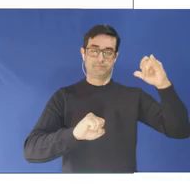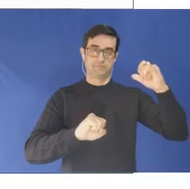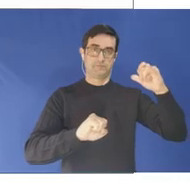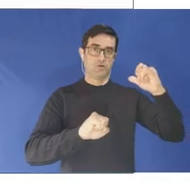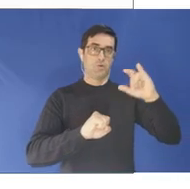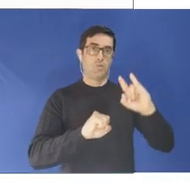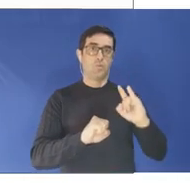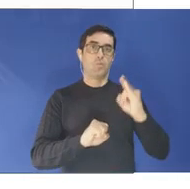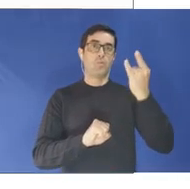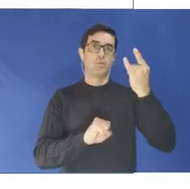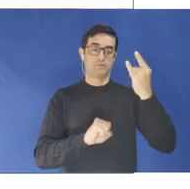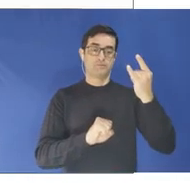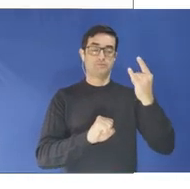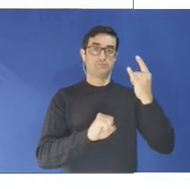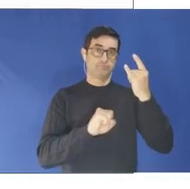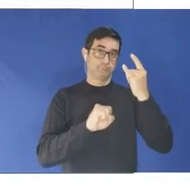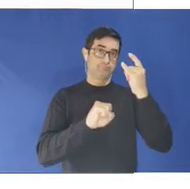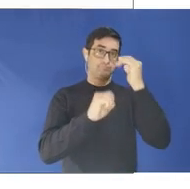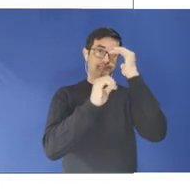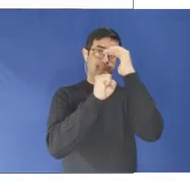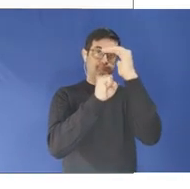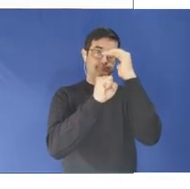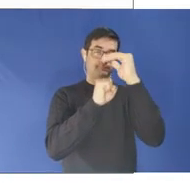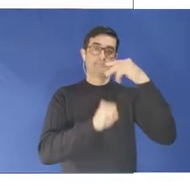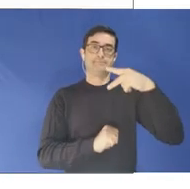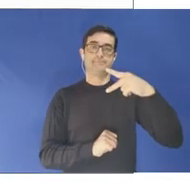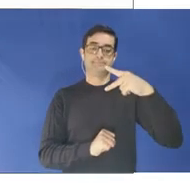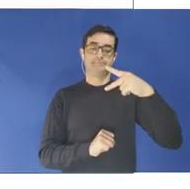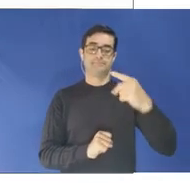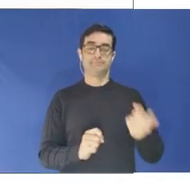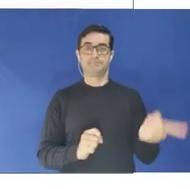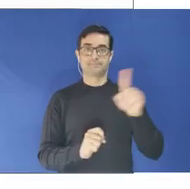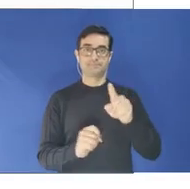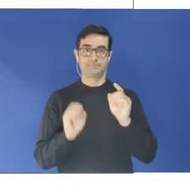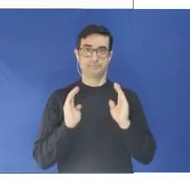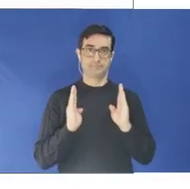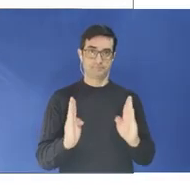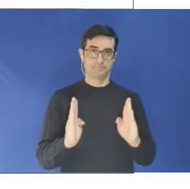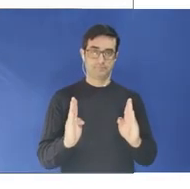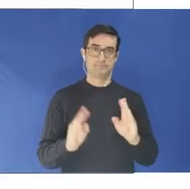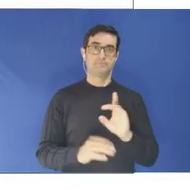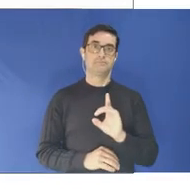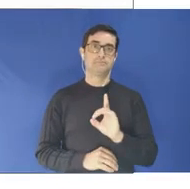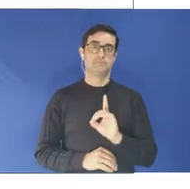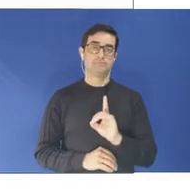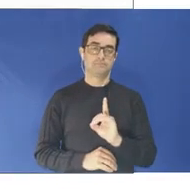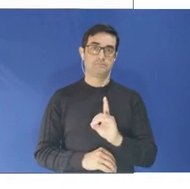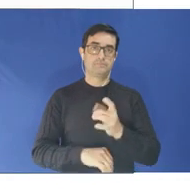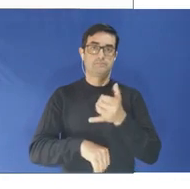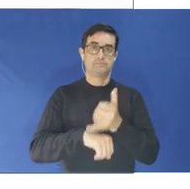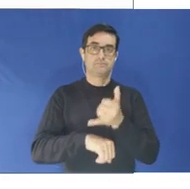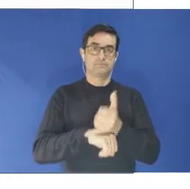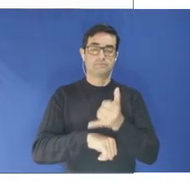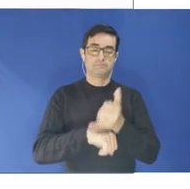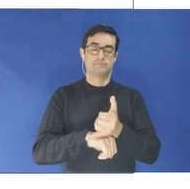energético, aquele que foi distribuído por último no subnível P, né? Aqui, então, no bloco D,